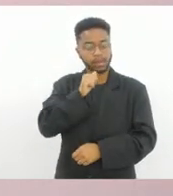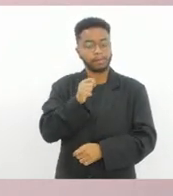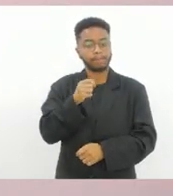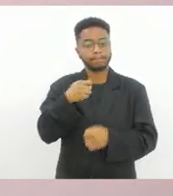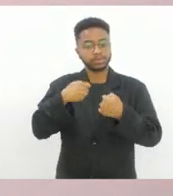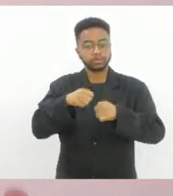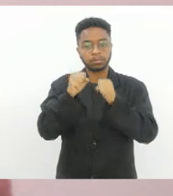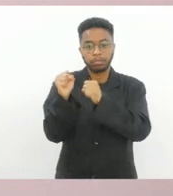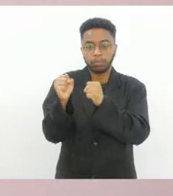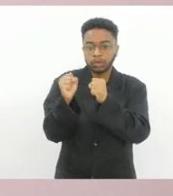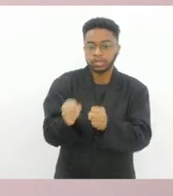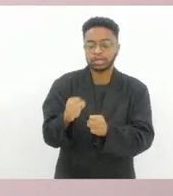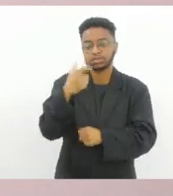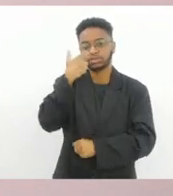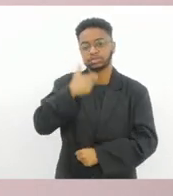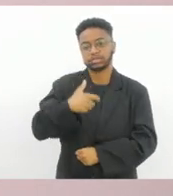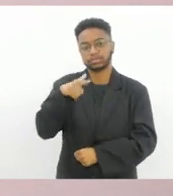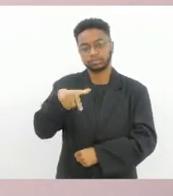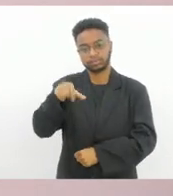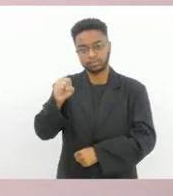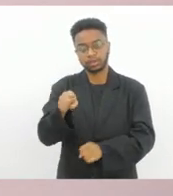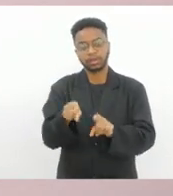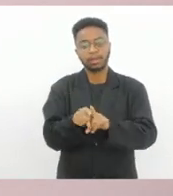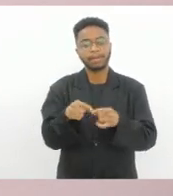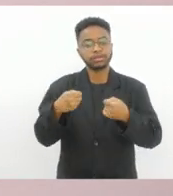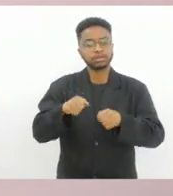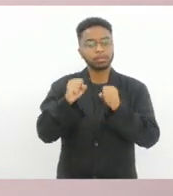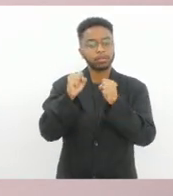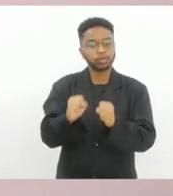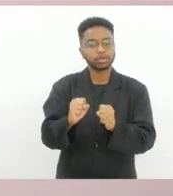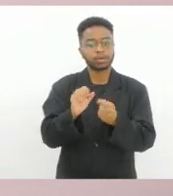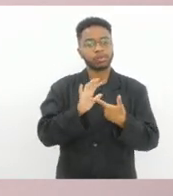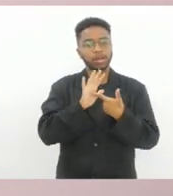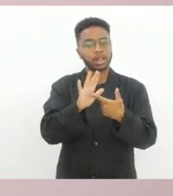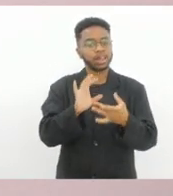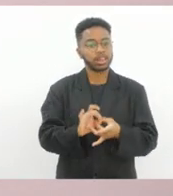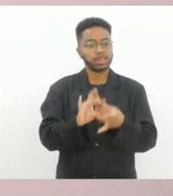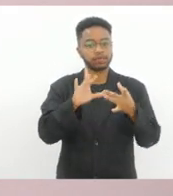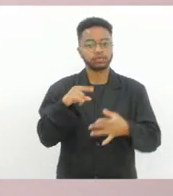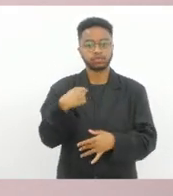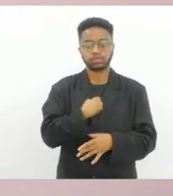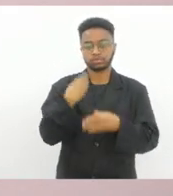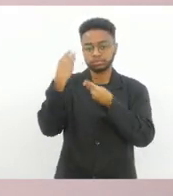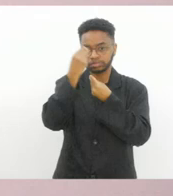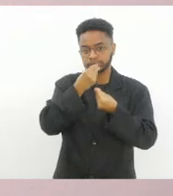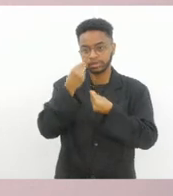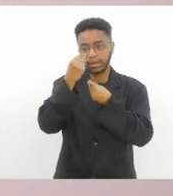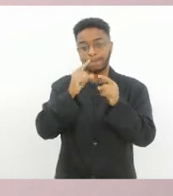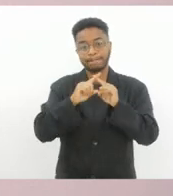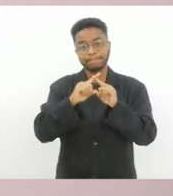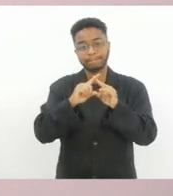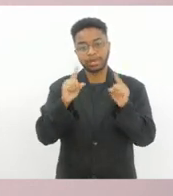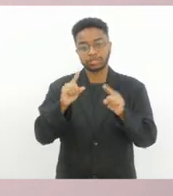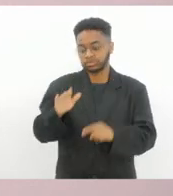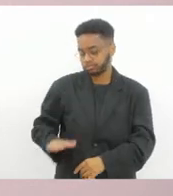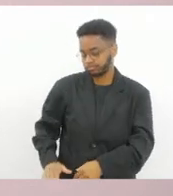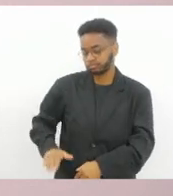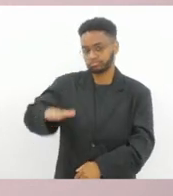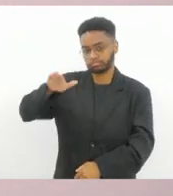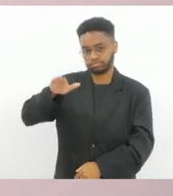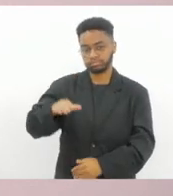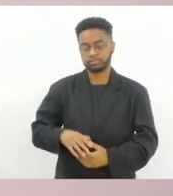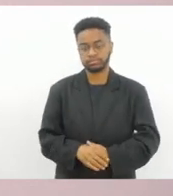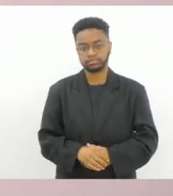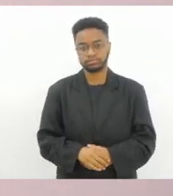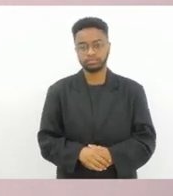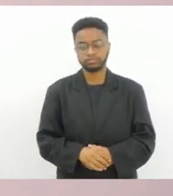ser sapatão, que a gente precisa poder exercer livremente a nossa sexualidade desde criança.